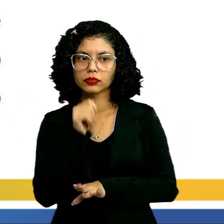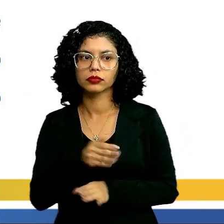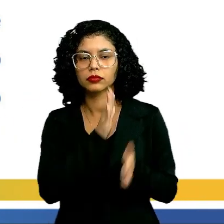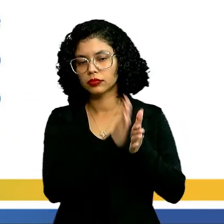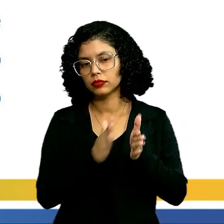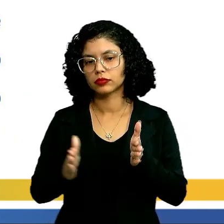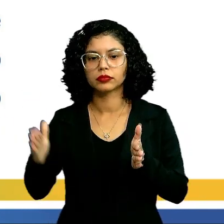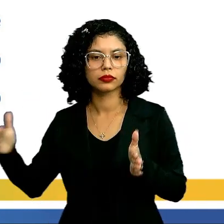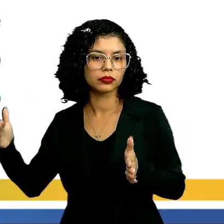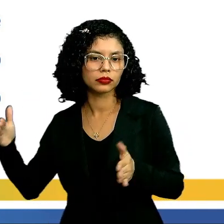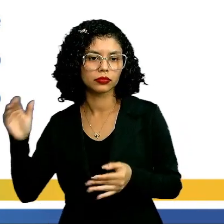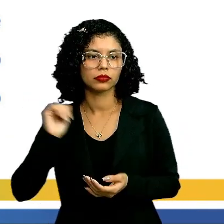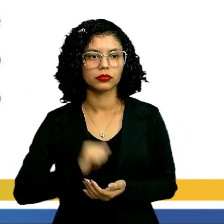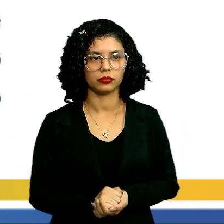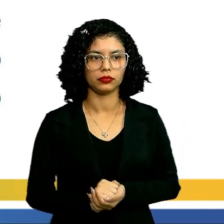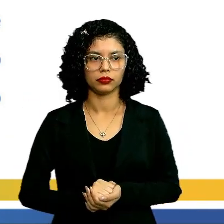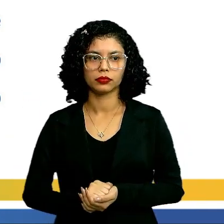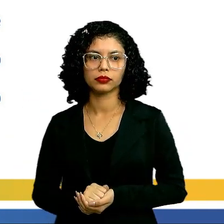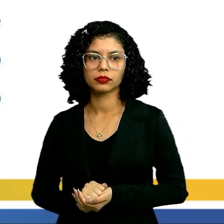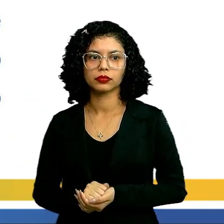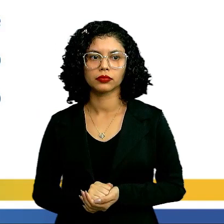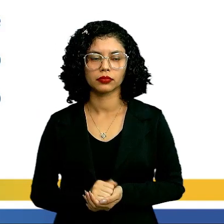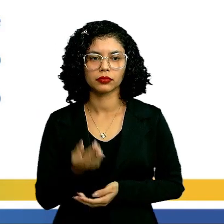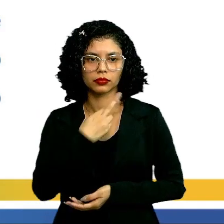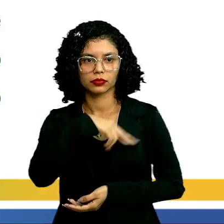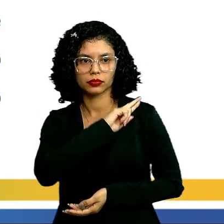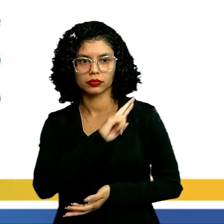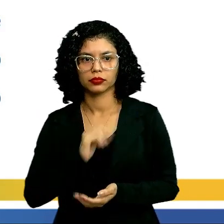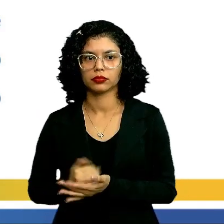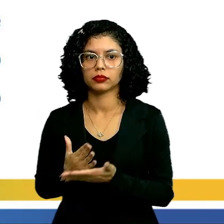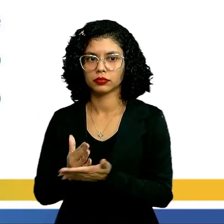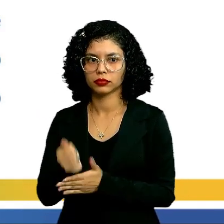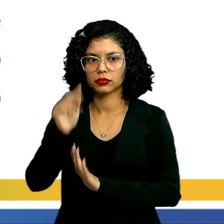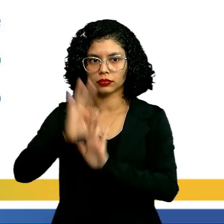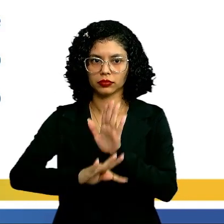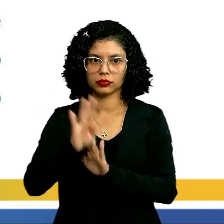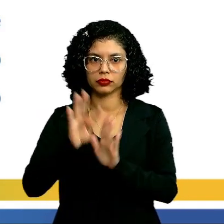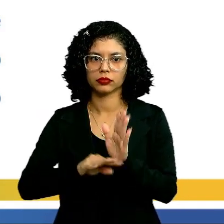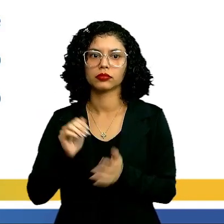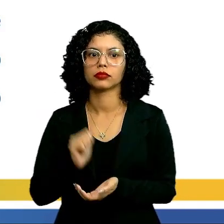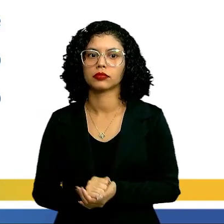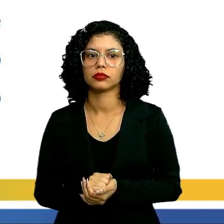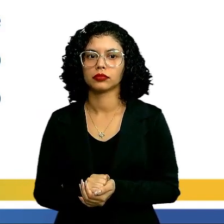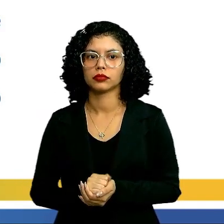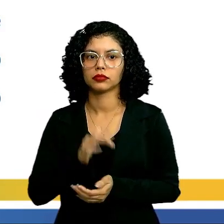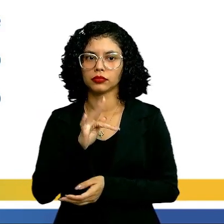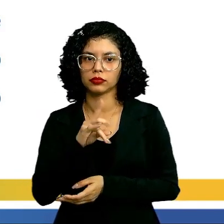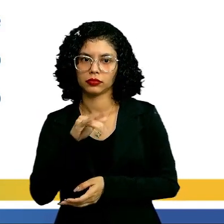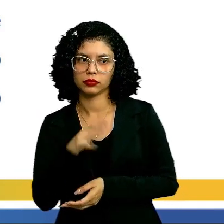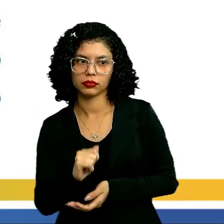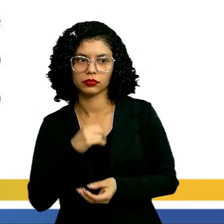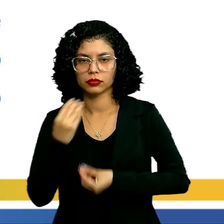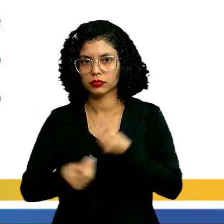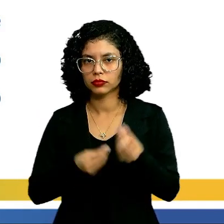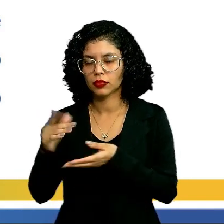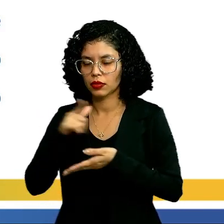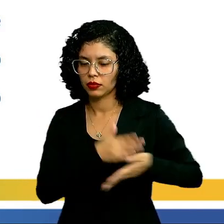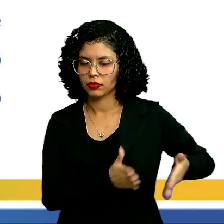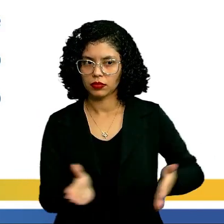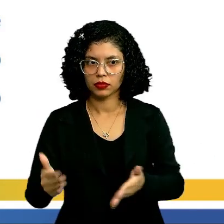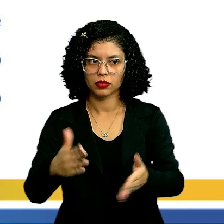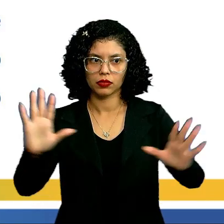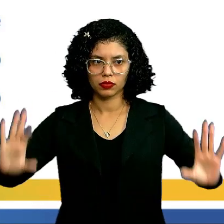coesão chamada de coesão sequencial. Ela é responsável por tornar um texto fluido como um rio.